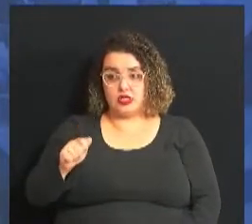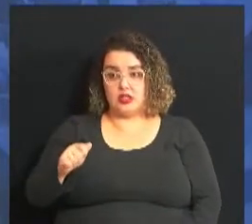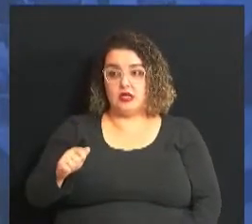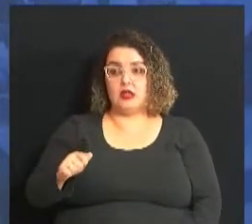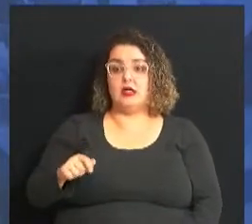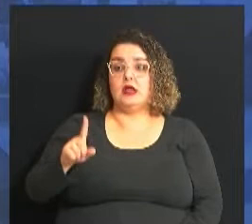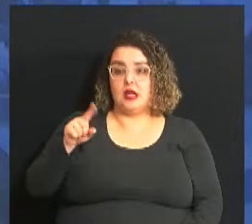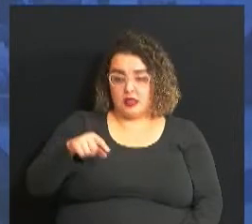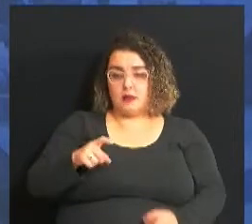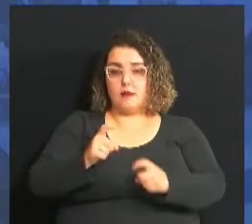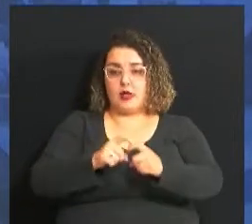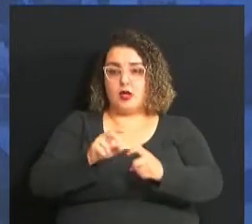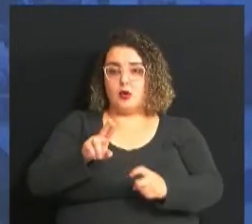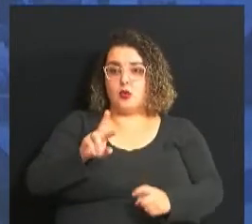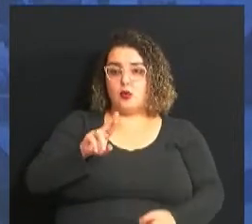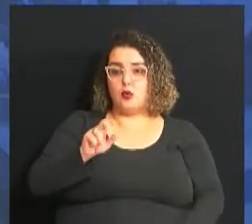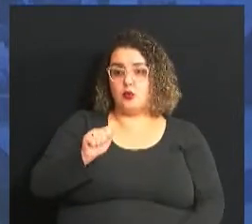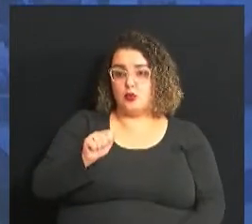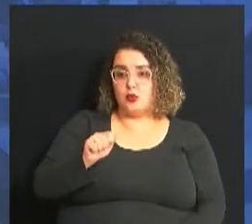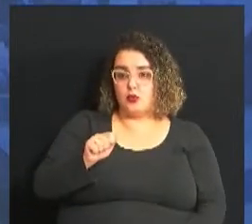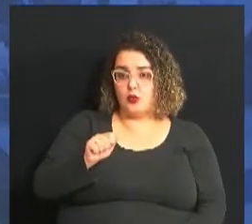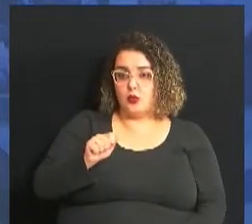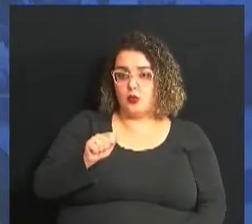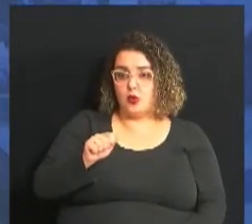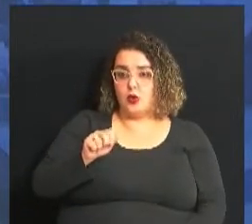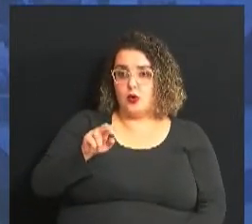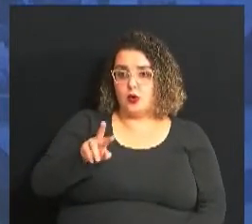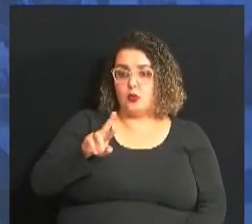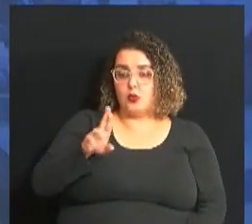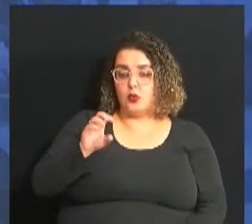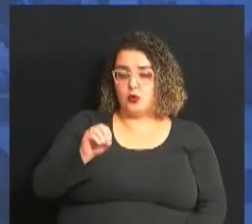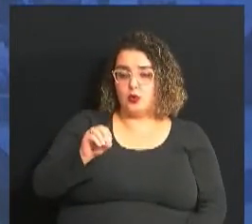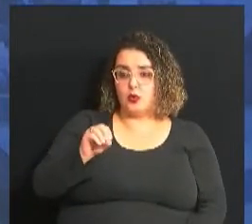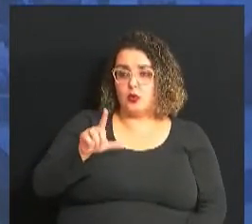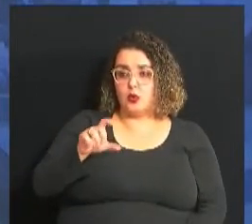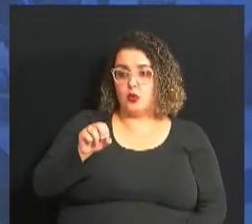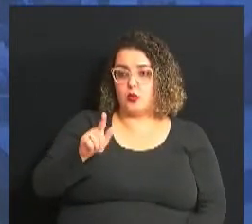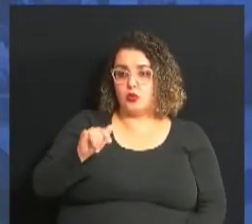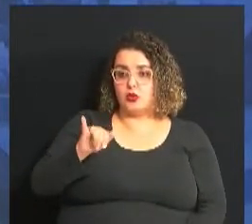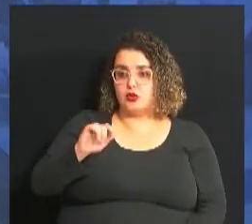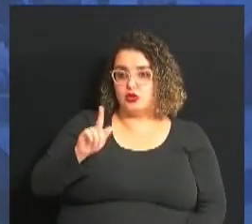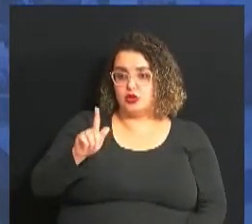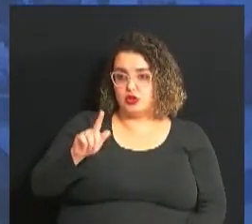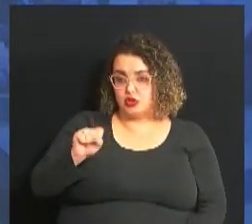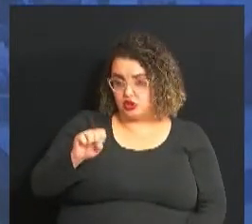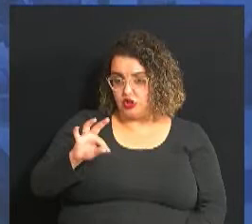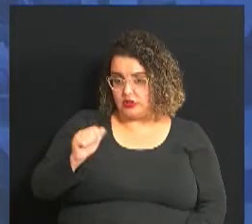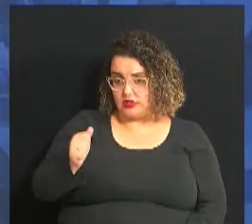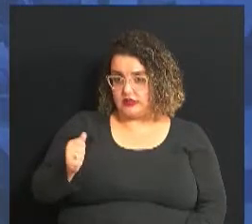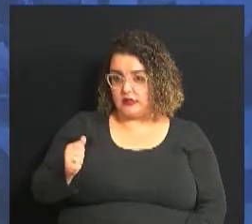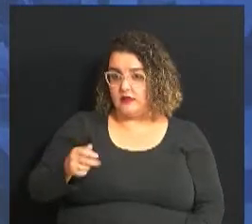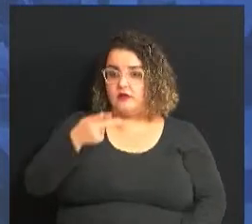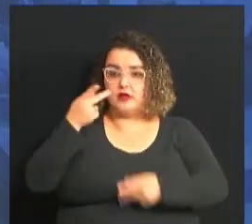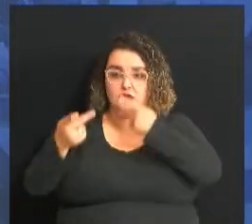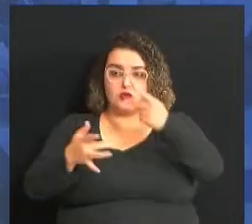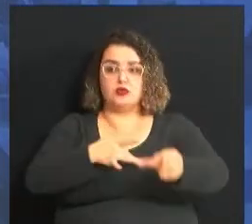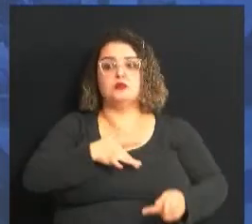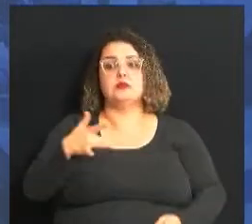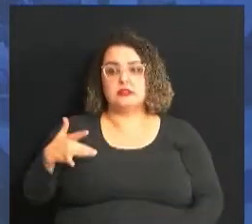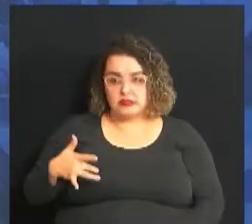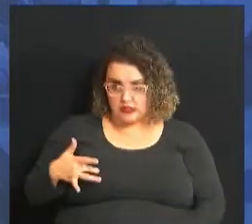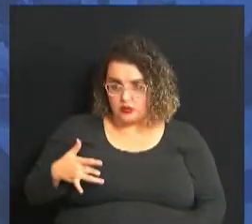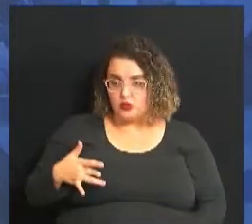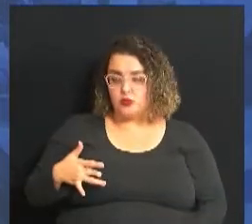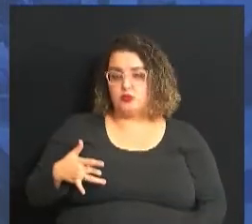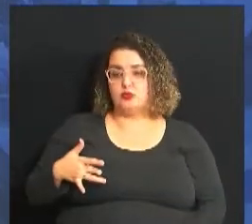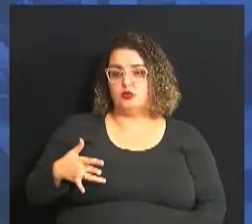nossa telinha, falando ao vivo no Saúde é Vida, sobre a saúde do homem. Doutor, tem muita pergunta para fazer